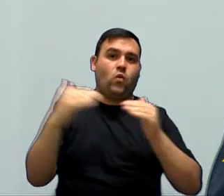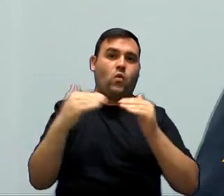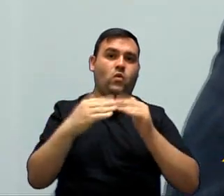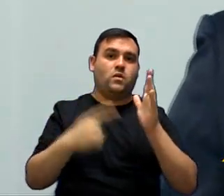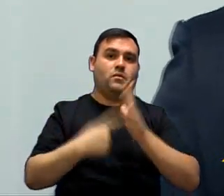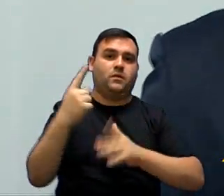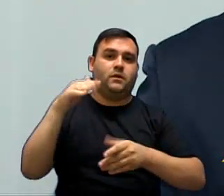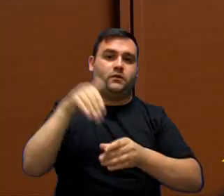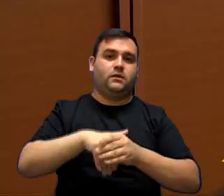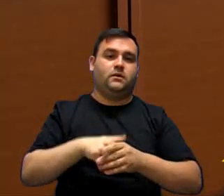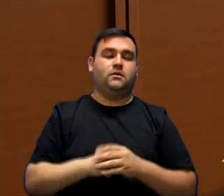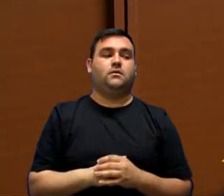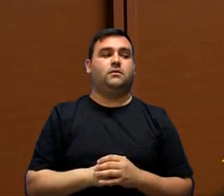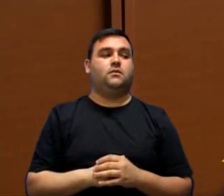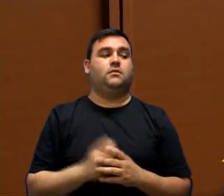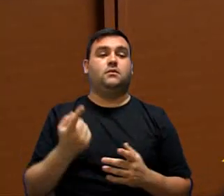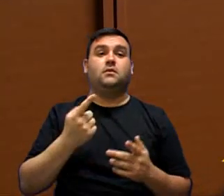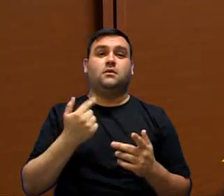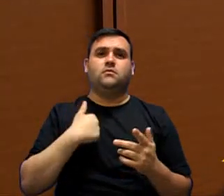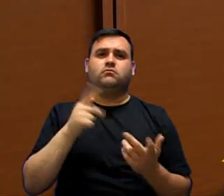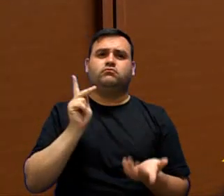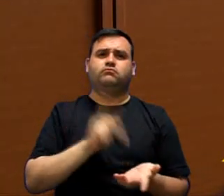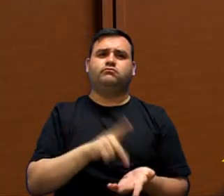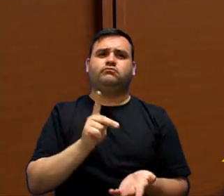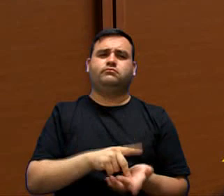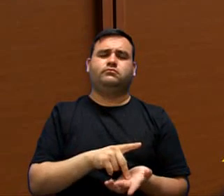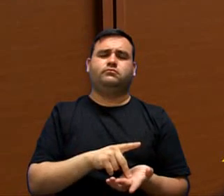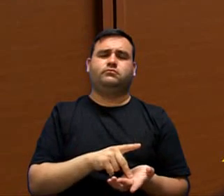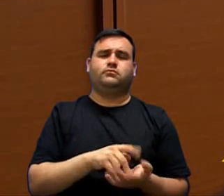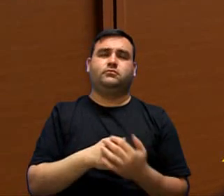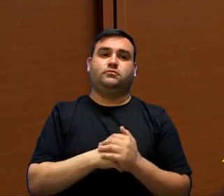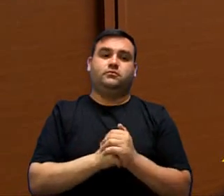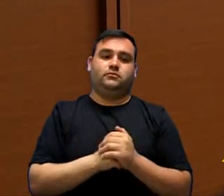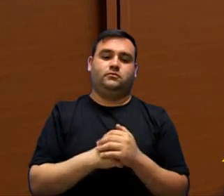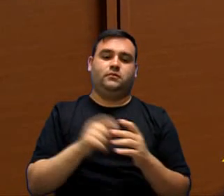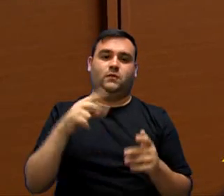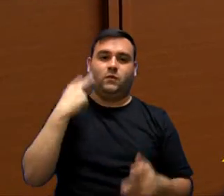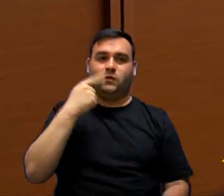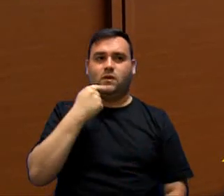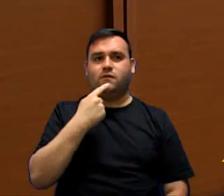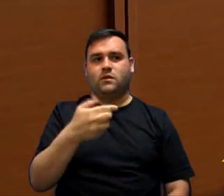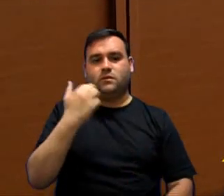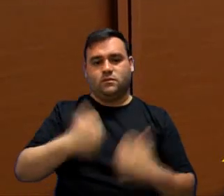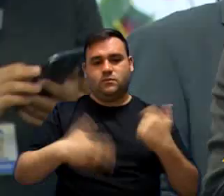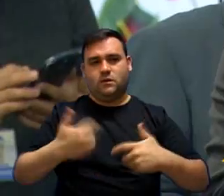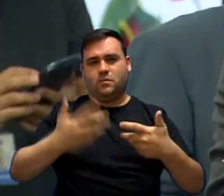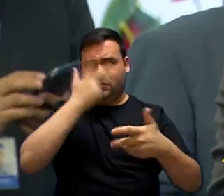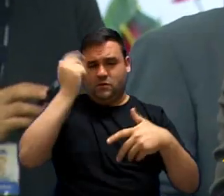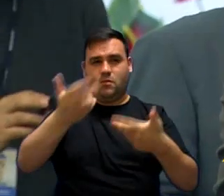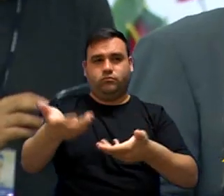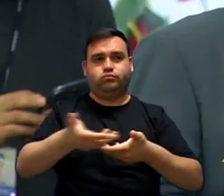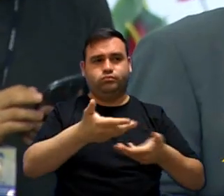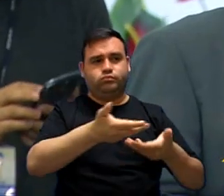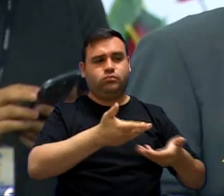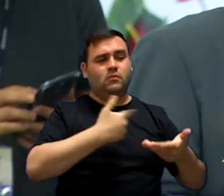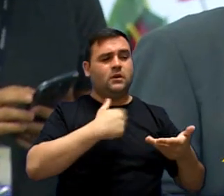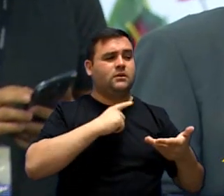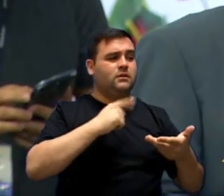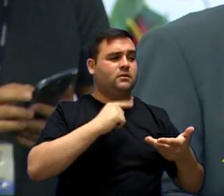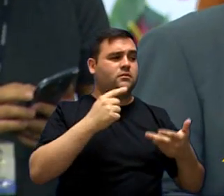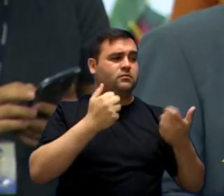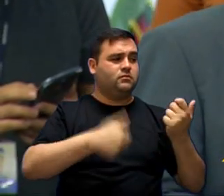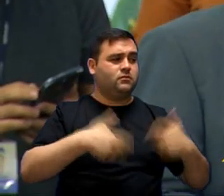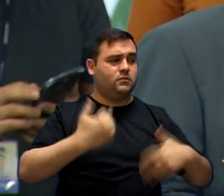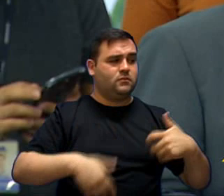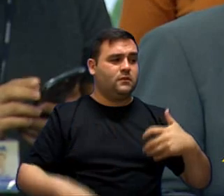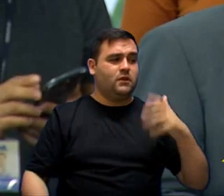na primeira votação e realmente. Dentro do que o vereador estava falando, para trazer essa população, a gente está ouvindo que